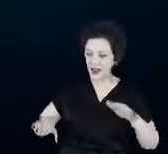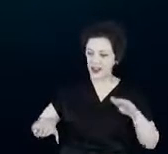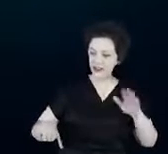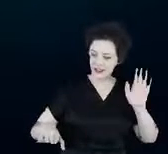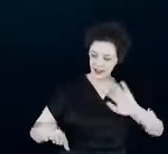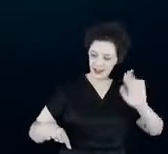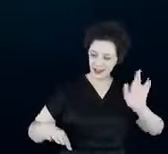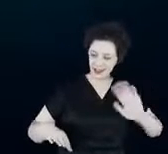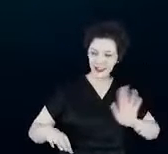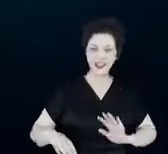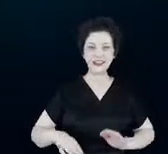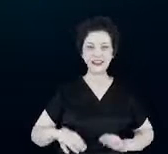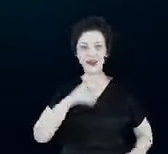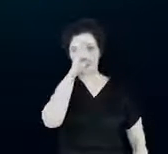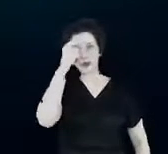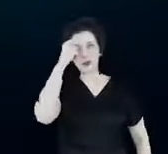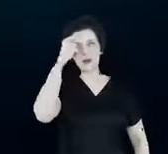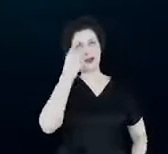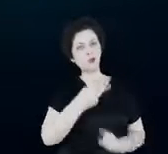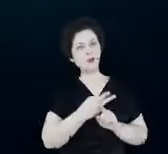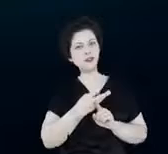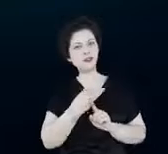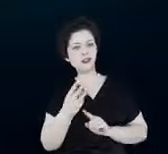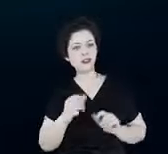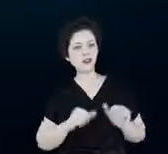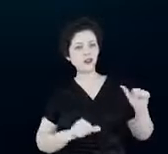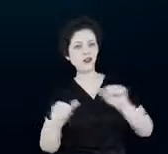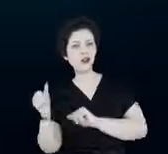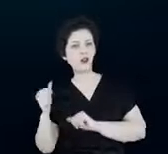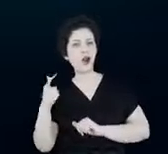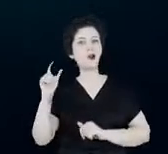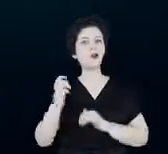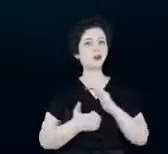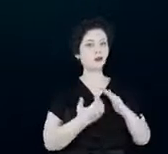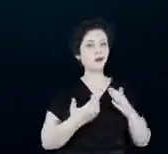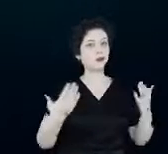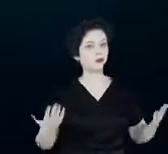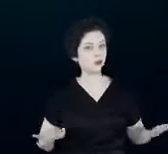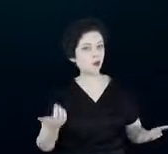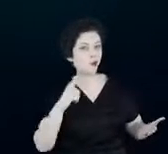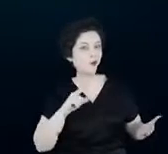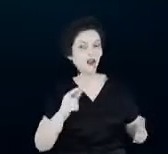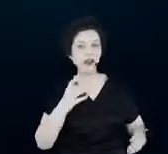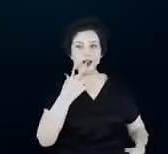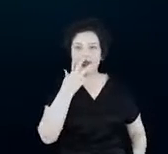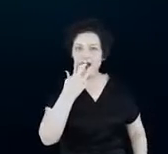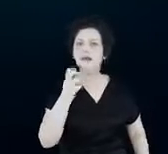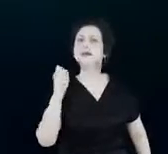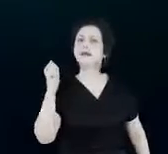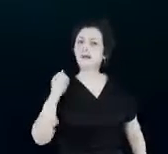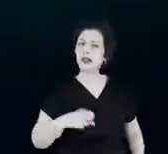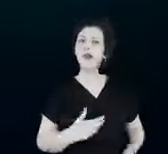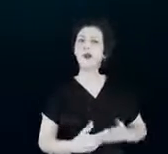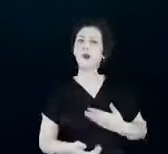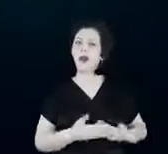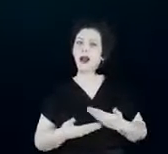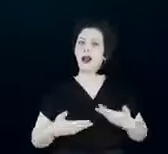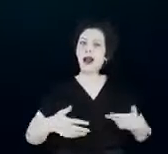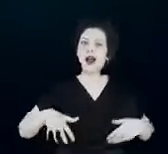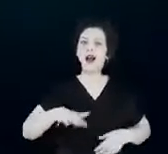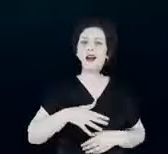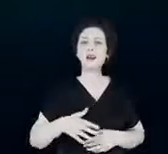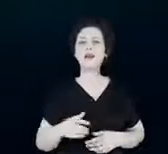né então o hospital a pensar duas três vezes te trocar de fornecedor então a gente consegue encantar se nossos clientes um pequeno as coisas